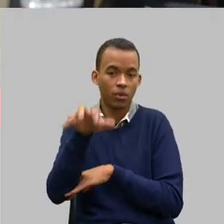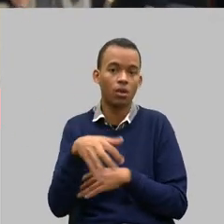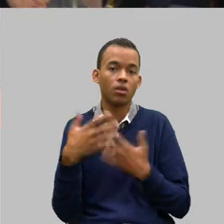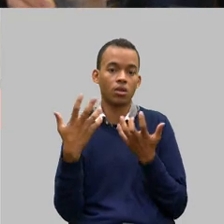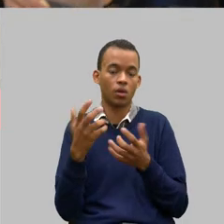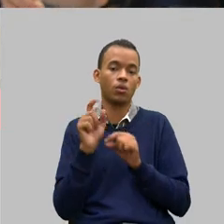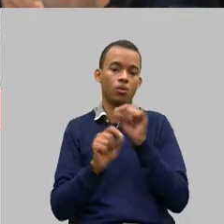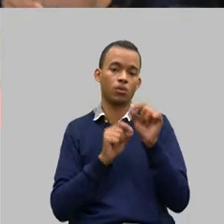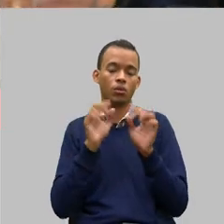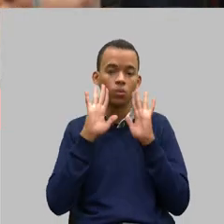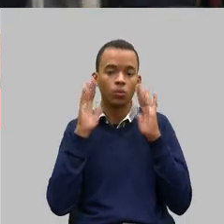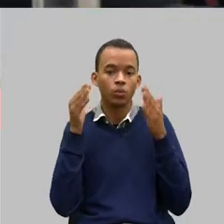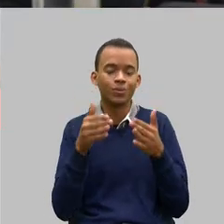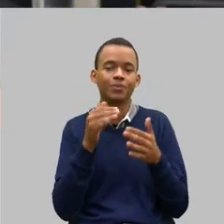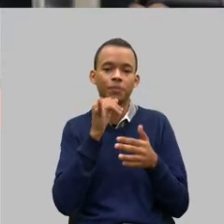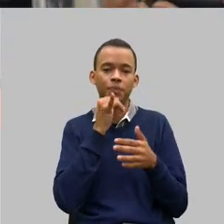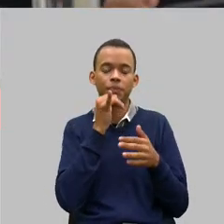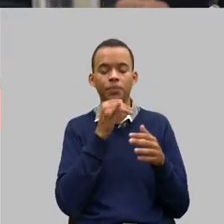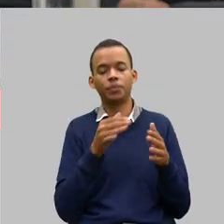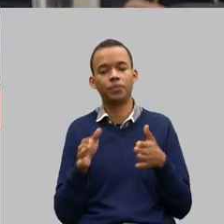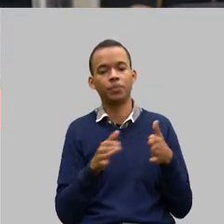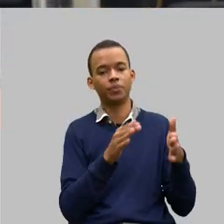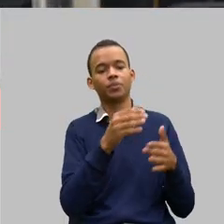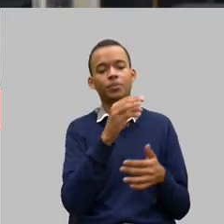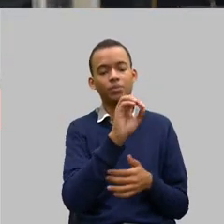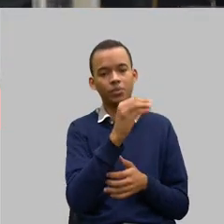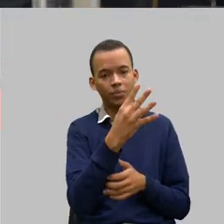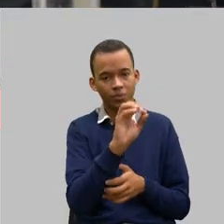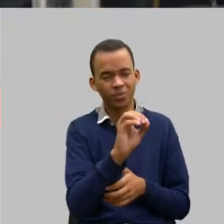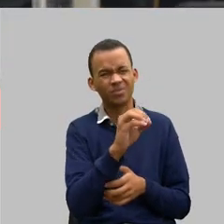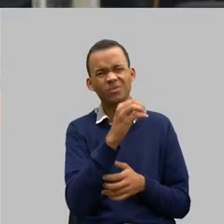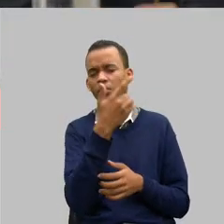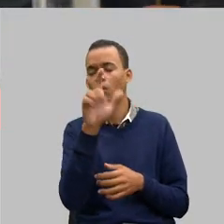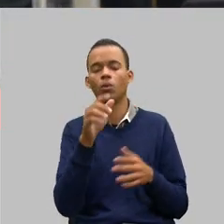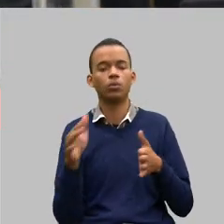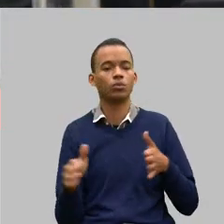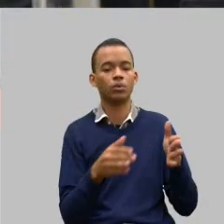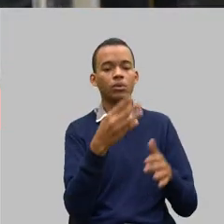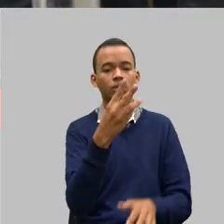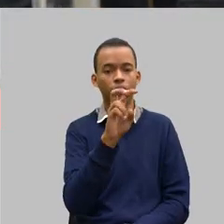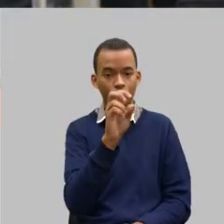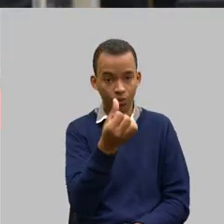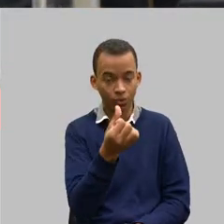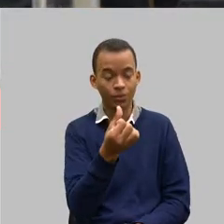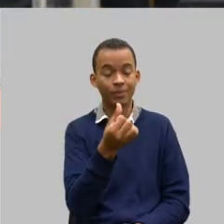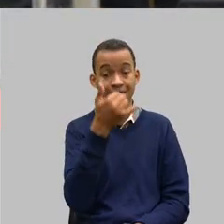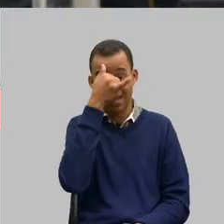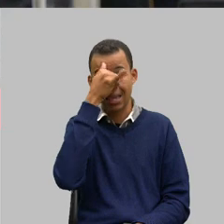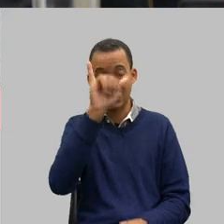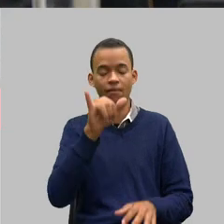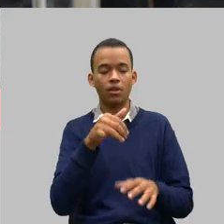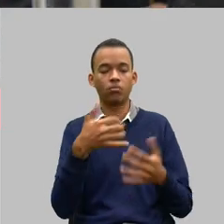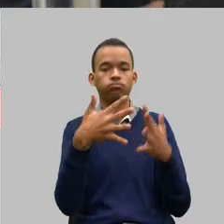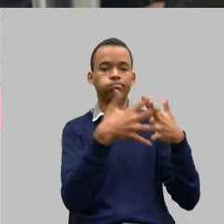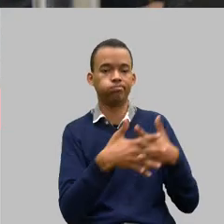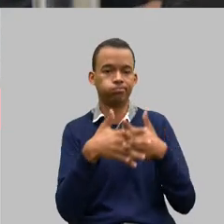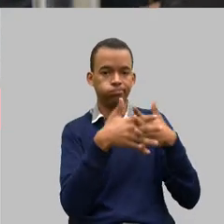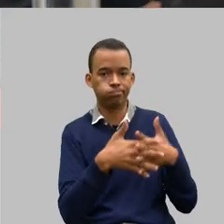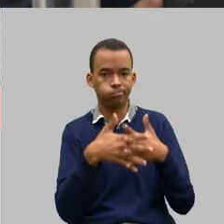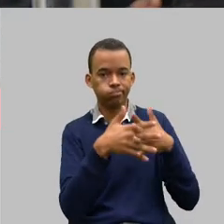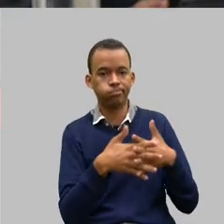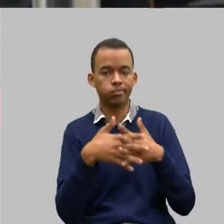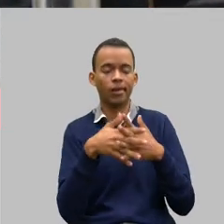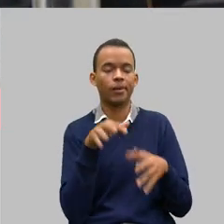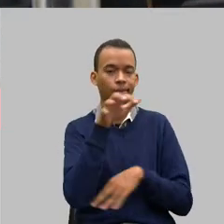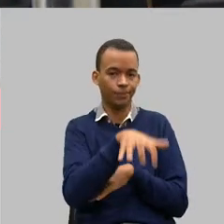minério né da 040 da 356 e abrir rotas alternativas então parte da discussão parte por se pensar né em